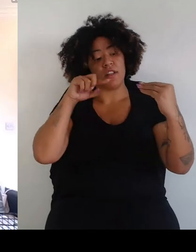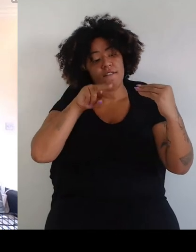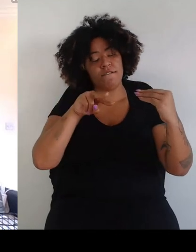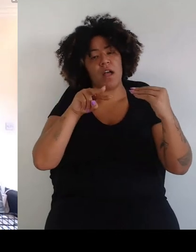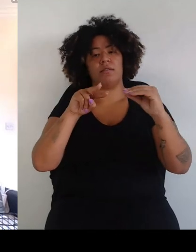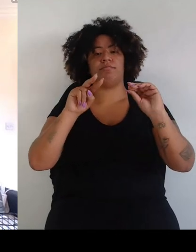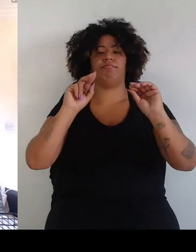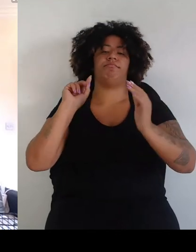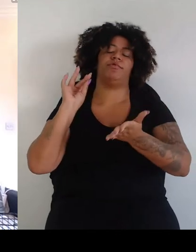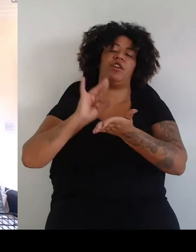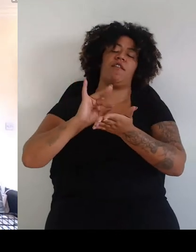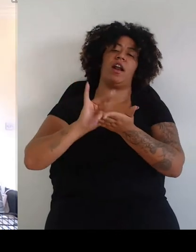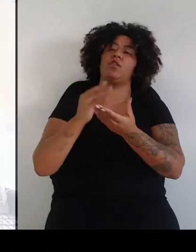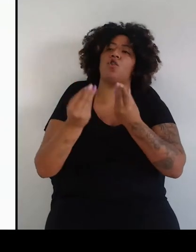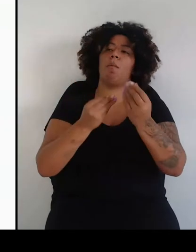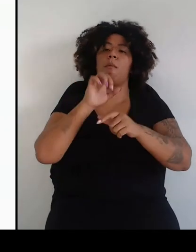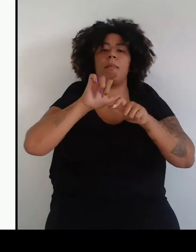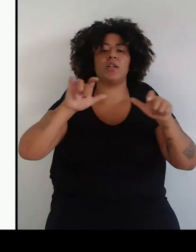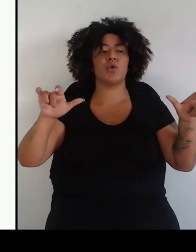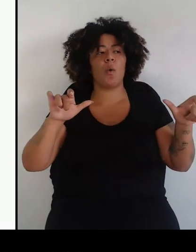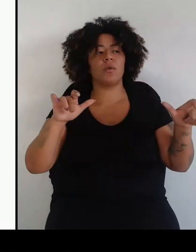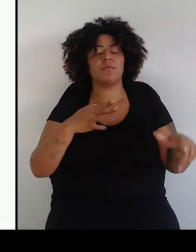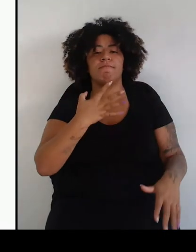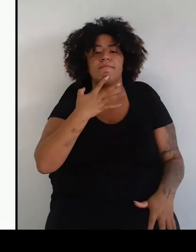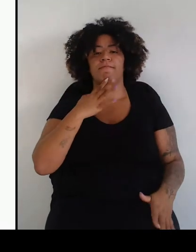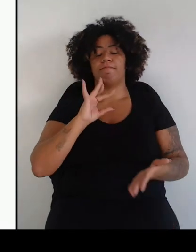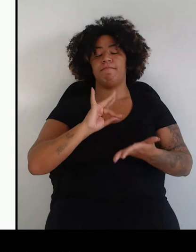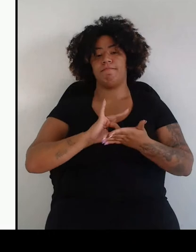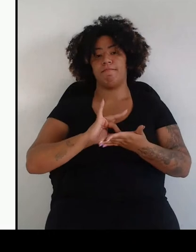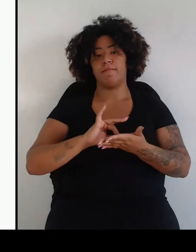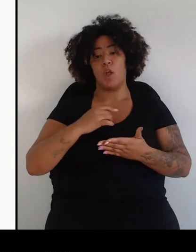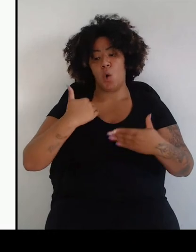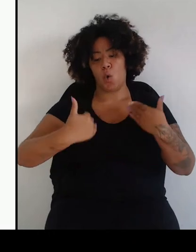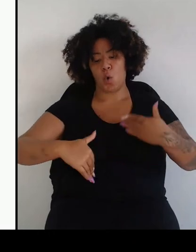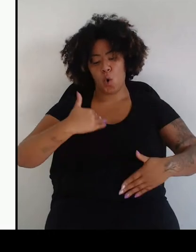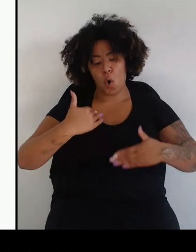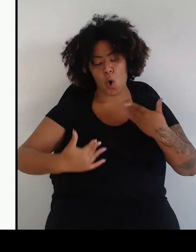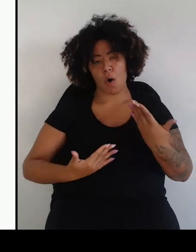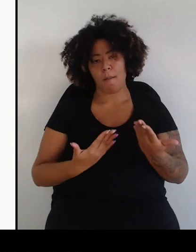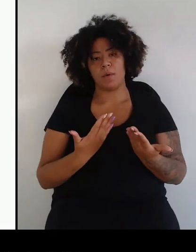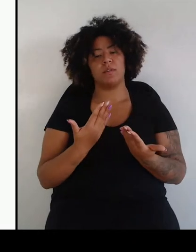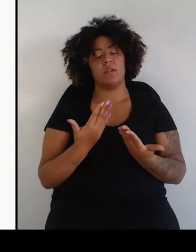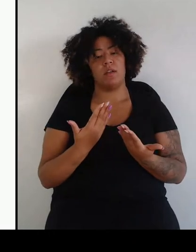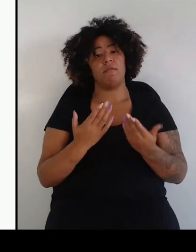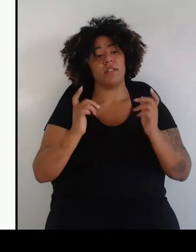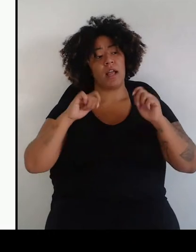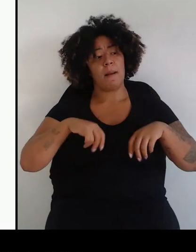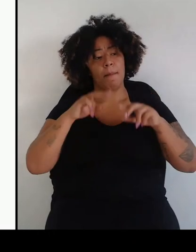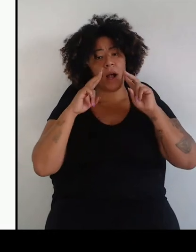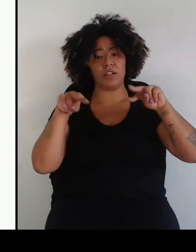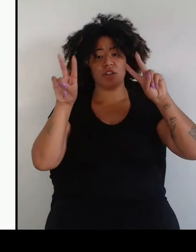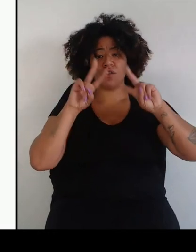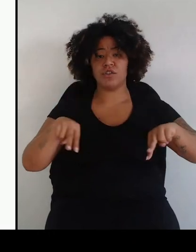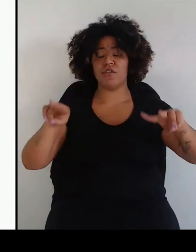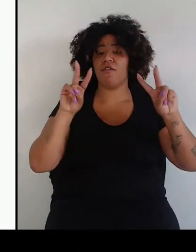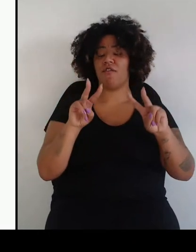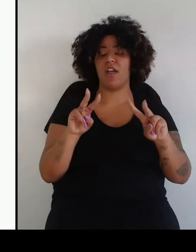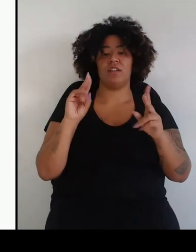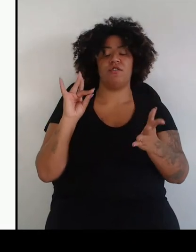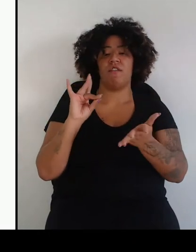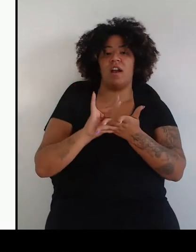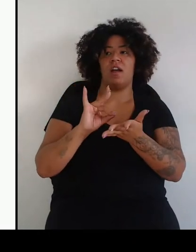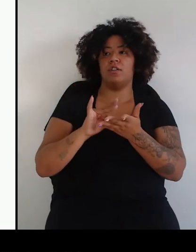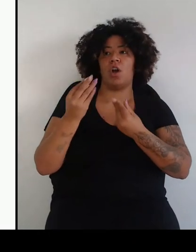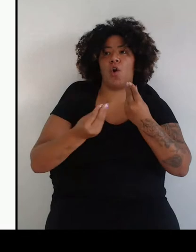conhecidas por exemplo e corpos que tem certas partes que podem formar um discurso sobre gênero